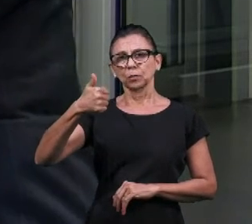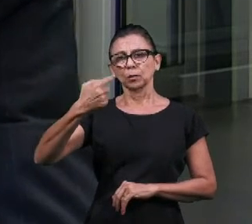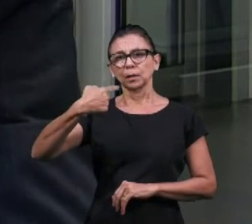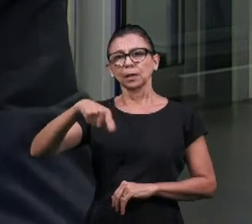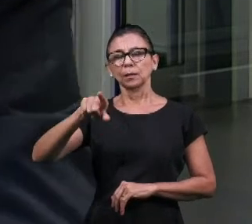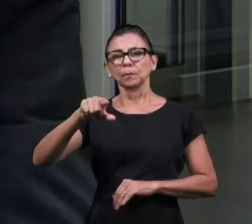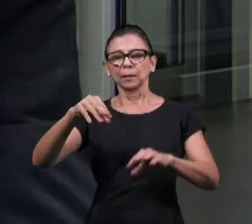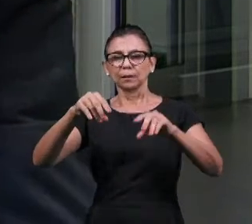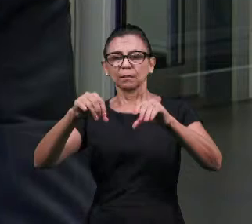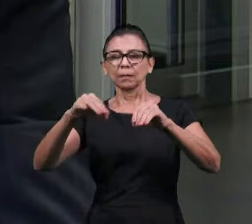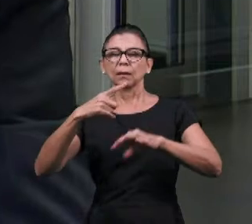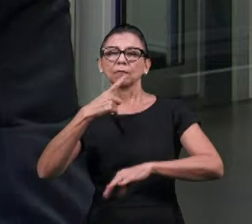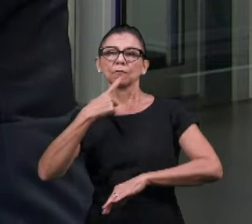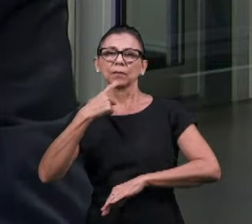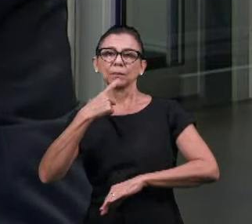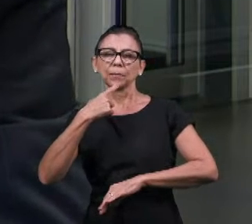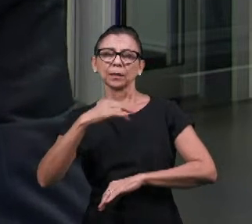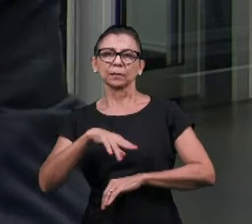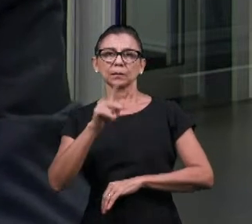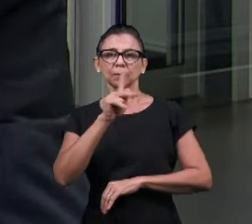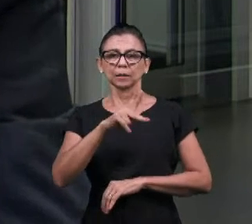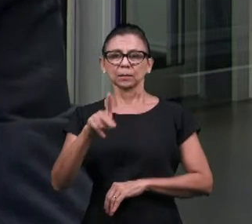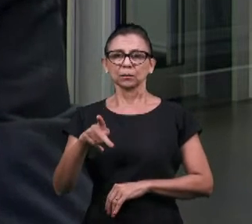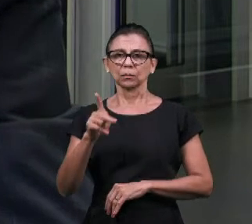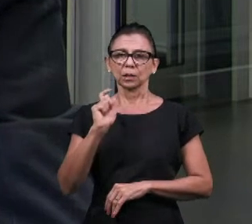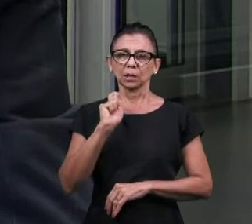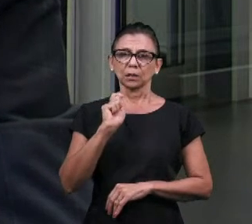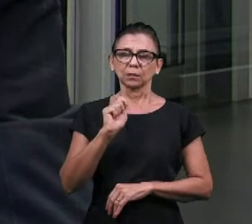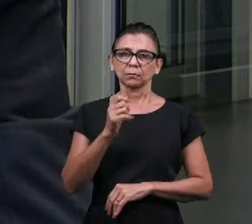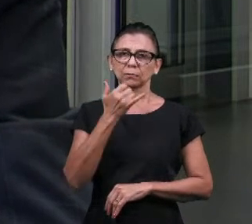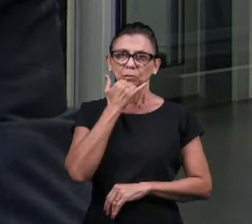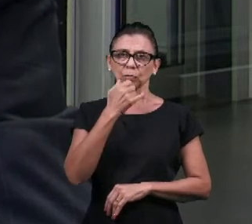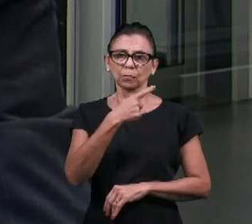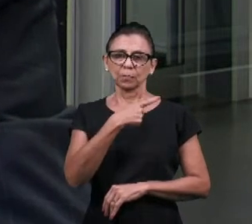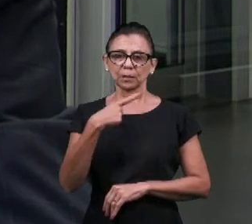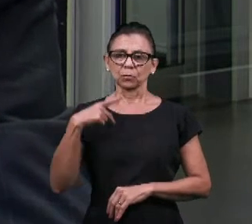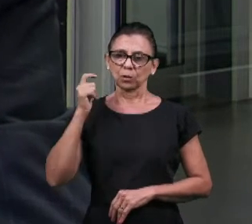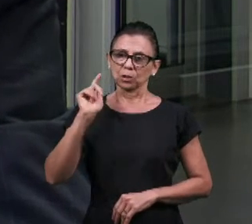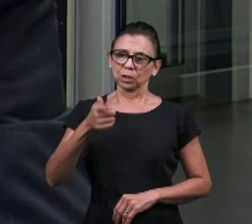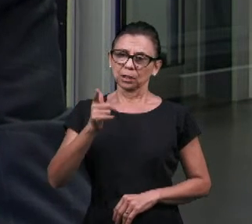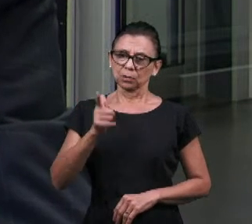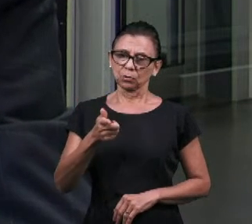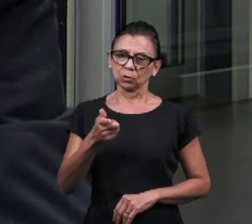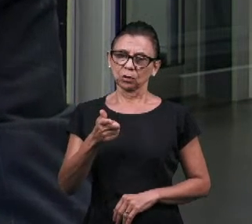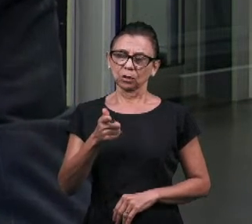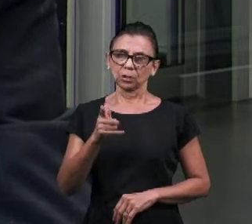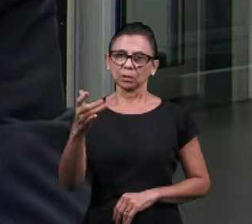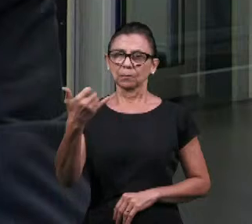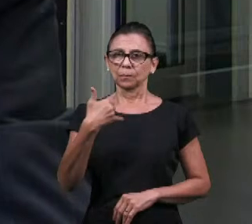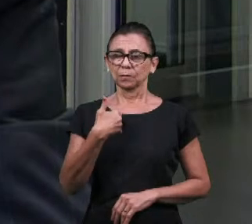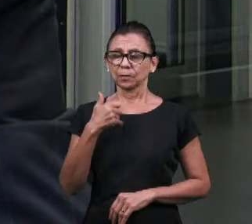Ele me falou o seguinte: Terra Vermelha vai mudar a tua vida.